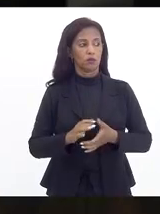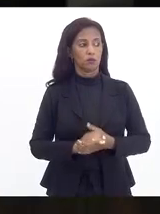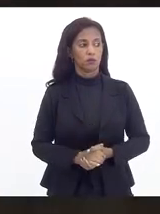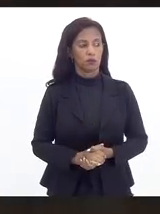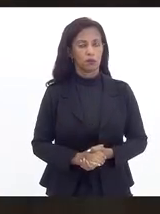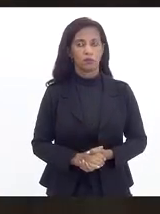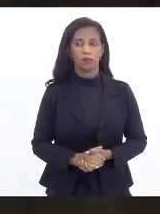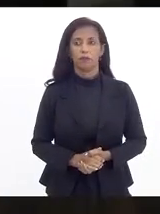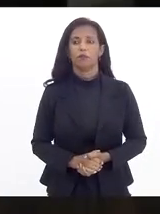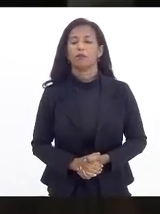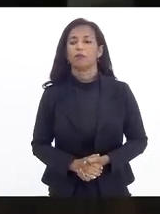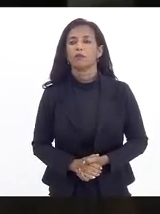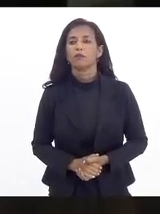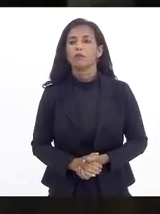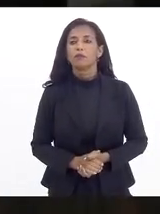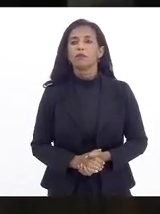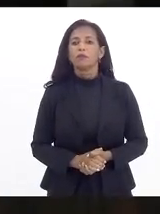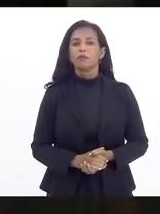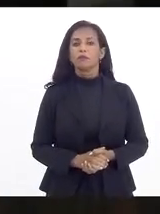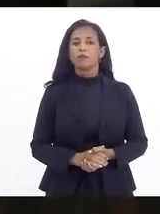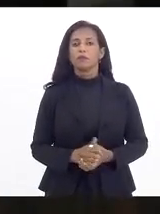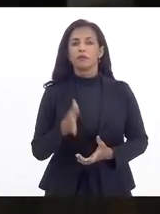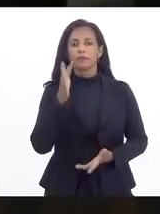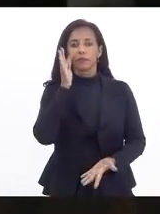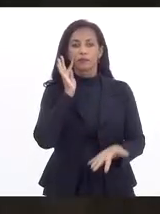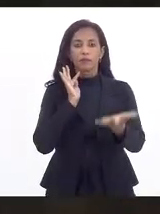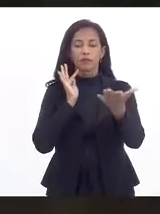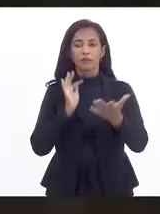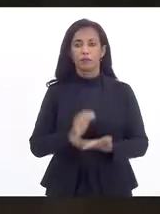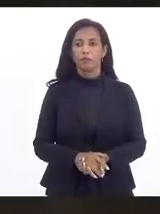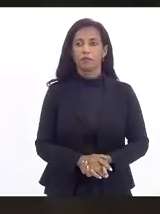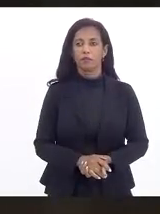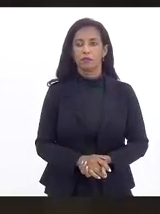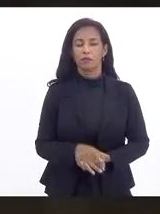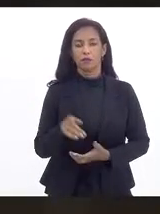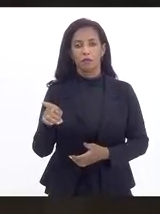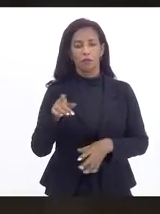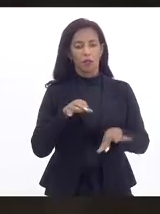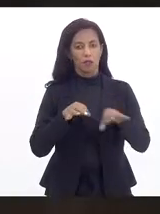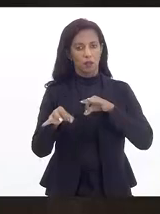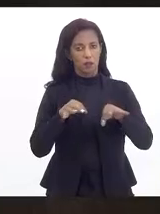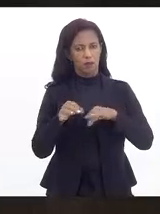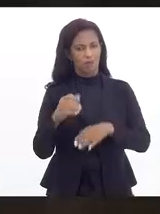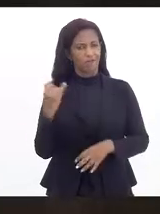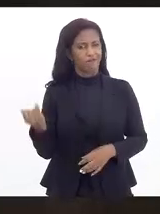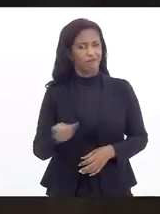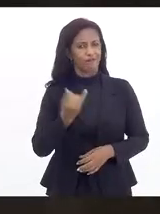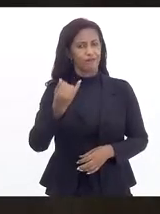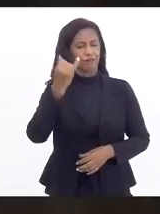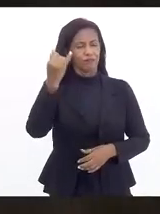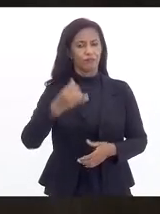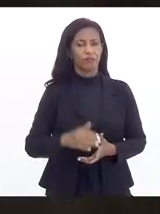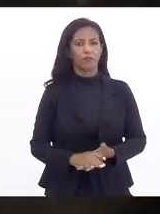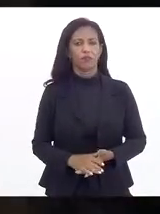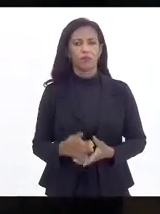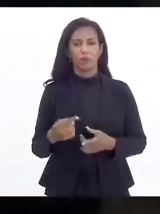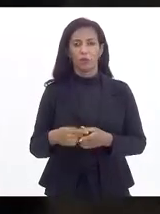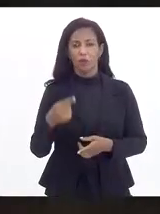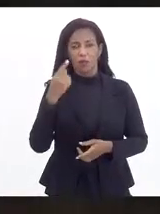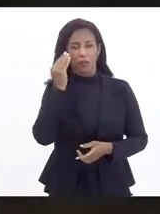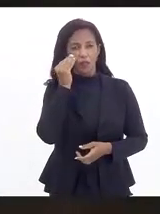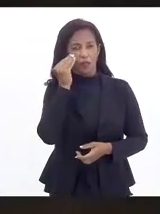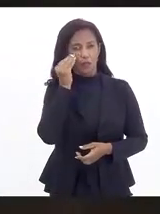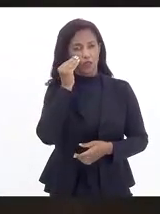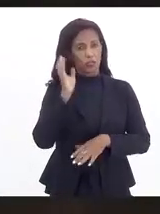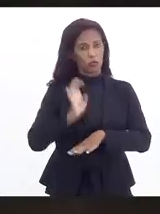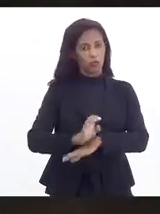Questão de ordem, presidente. Questão de ordem do autor, deputado Flávio Serafini. Senhor presidente, esse é um projeto que eu considero fundamental, porque a gente tem assistido no